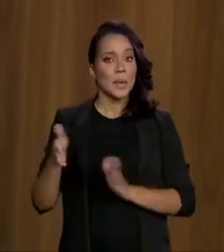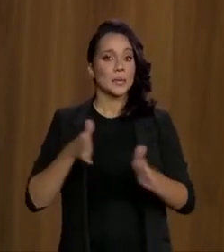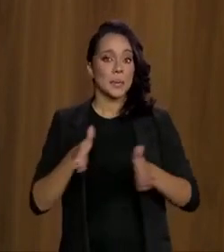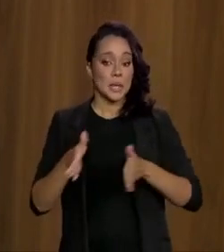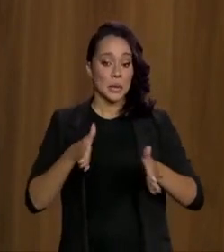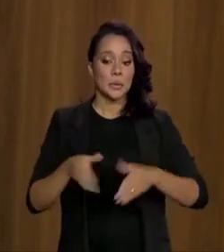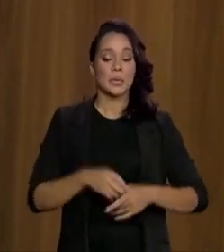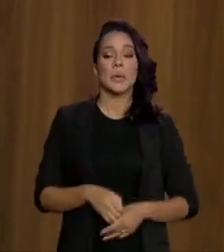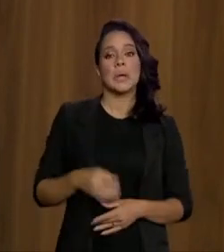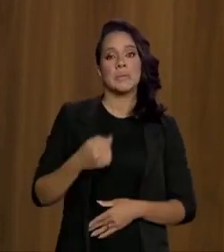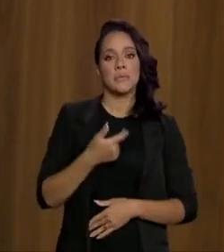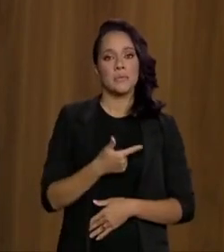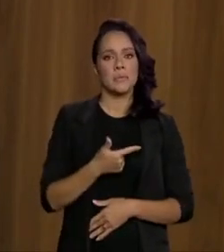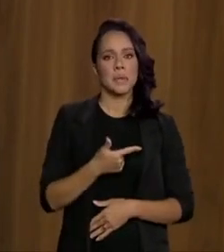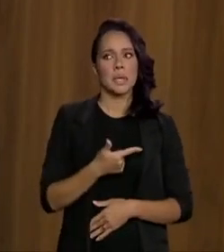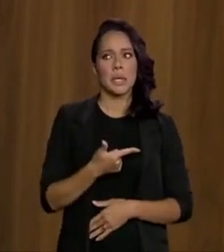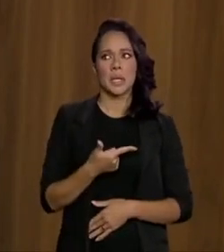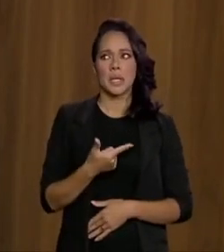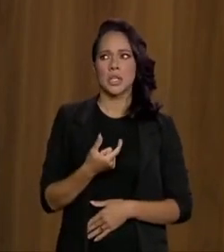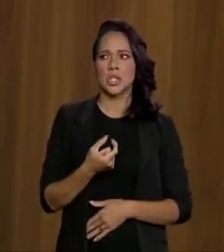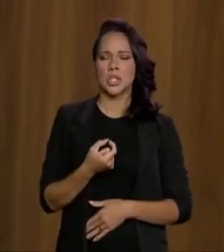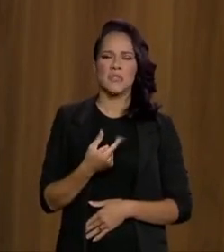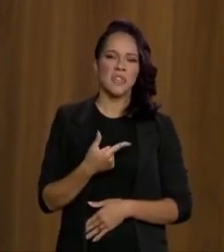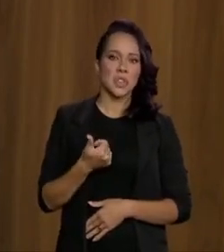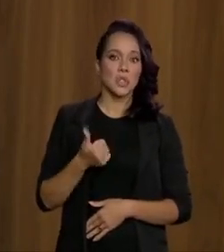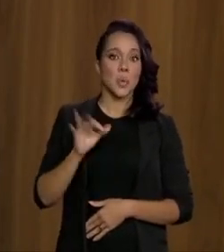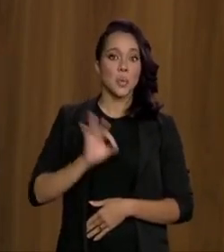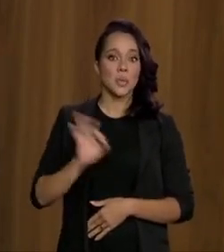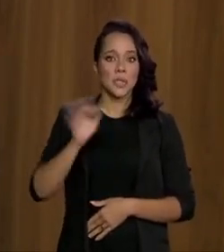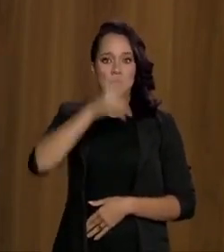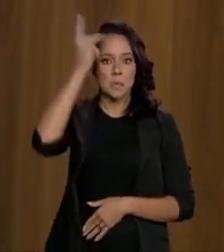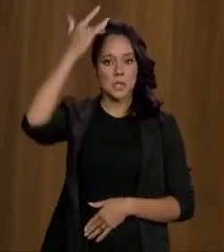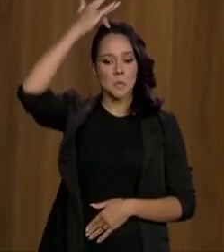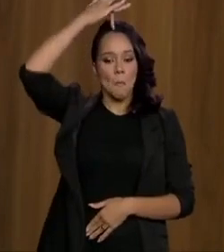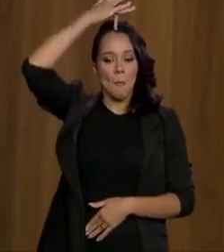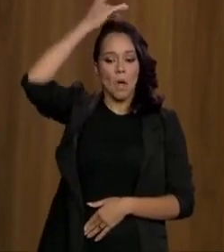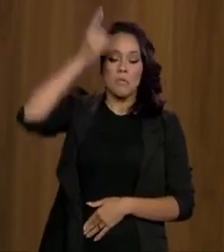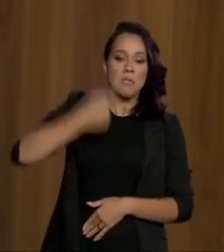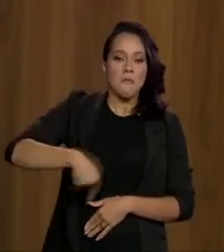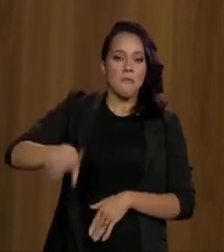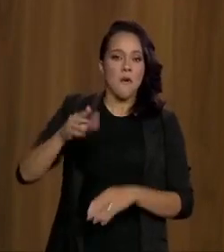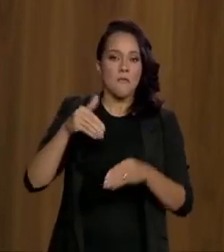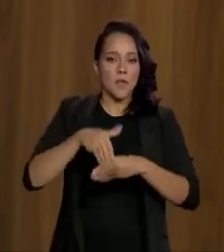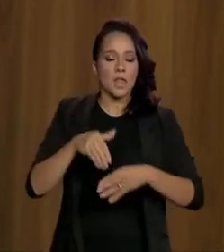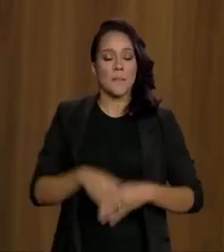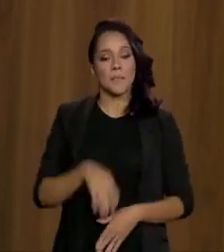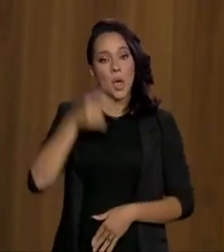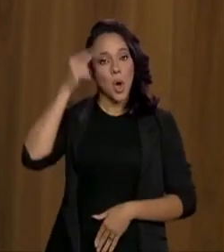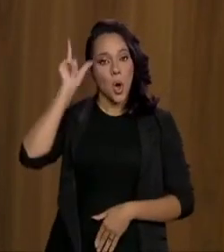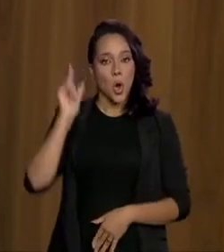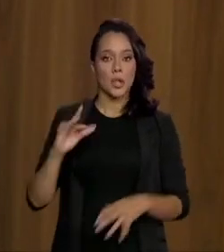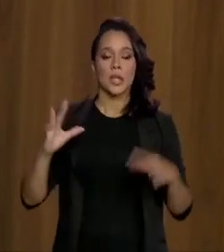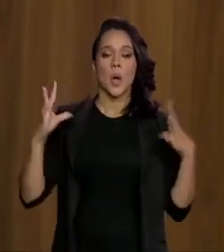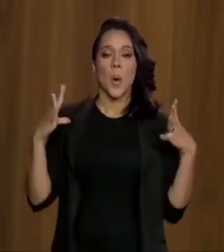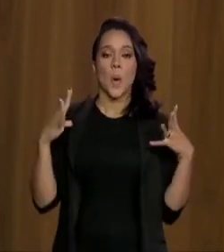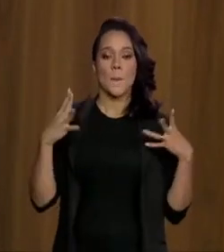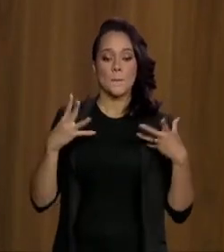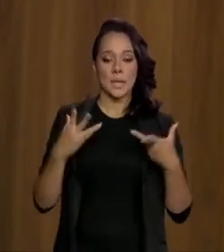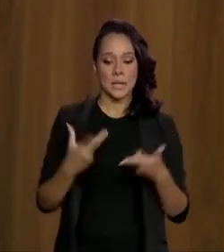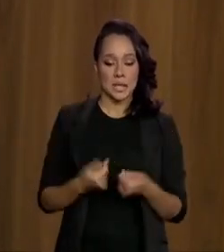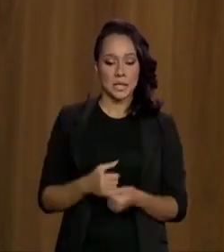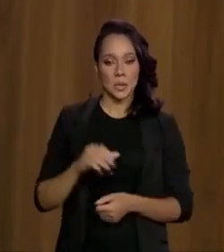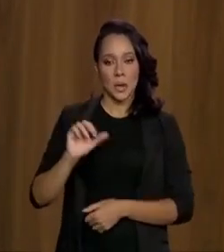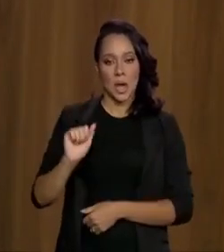turno 20 e poucos%, quase 21% de abstenção. Inclusive, ontem, o ministro Alexandre de Moraes, que é o presidente do